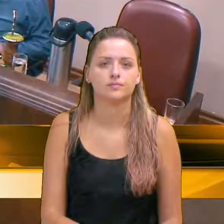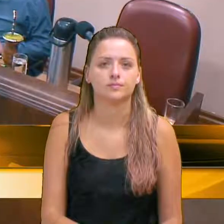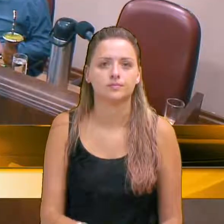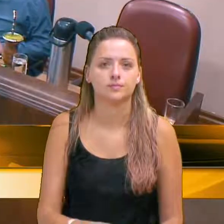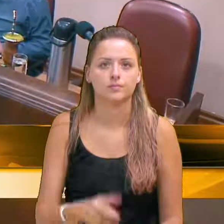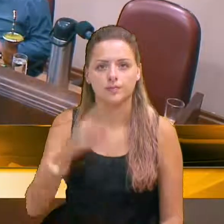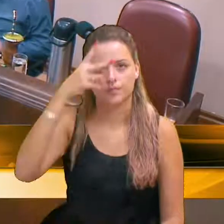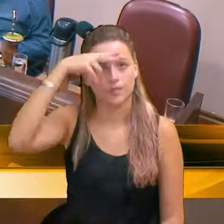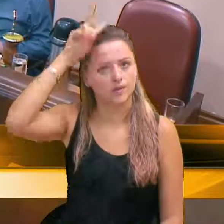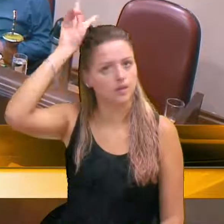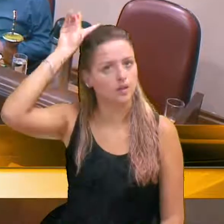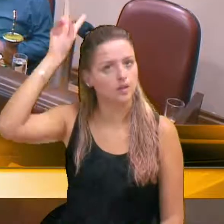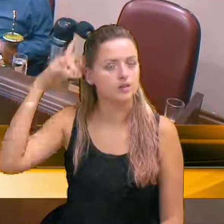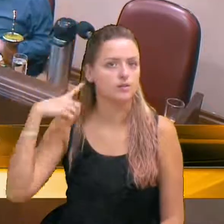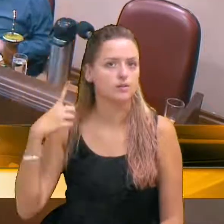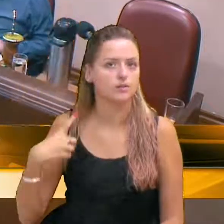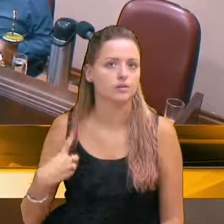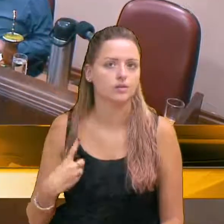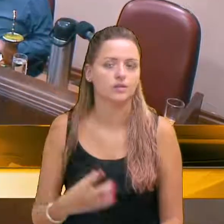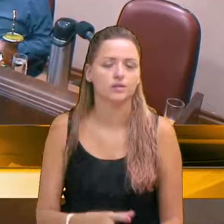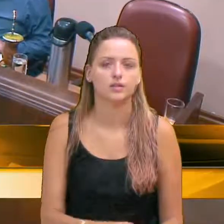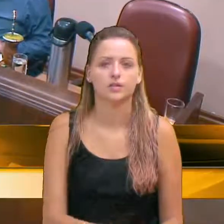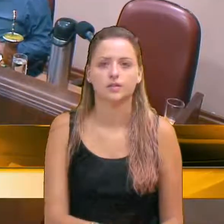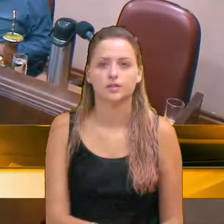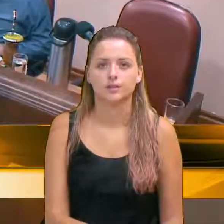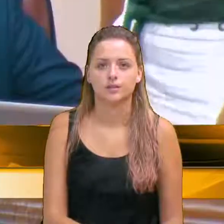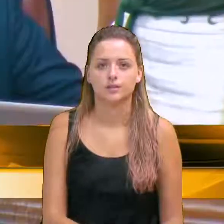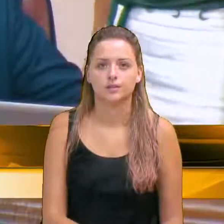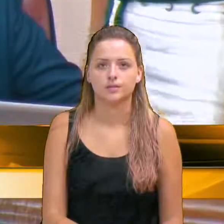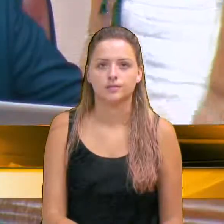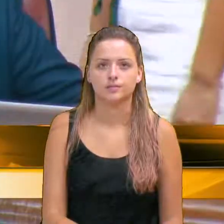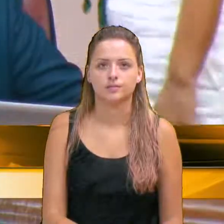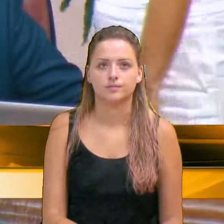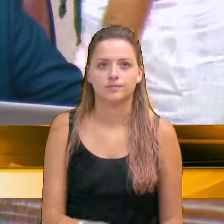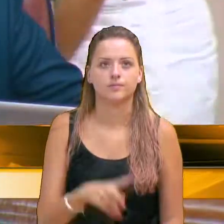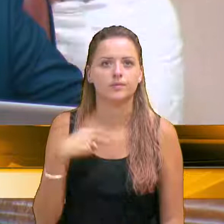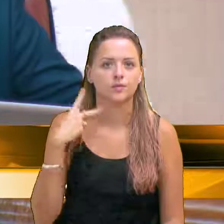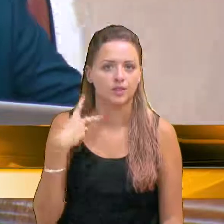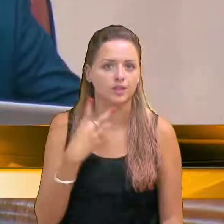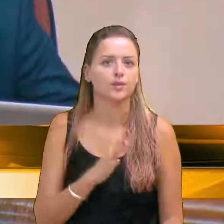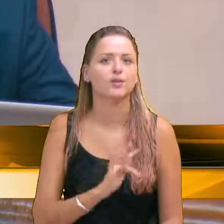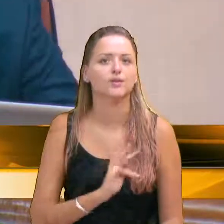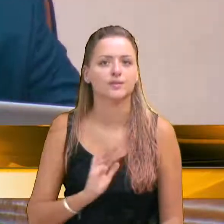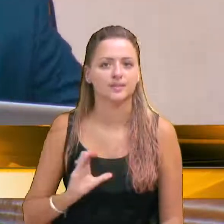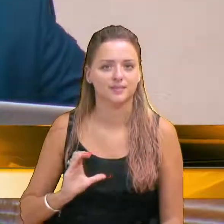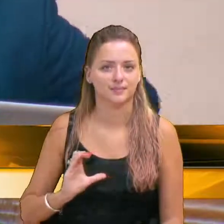vereador Edson da Rosa, vereadora Denise Pessoa e vereador Flávio Cassina.